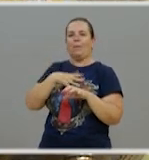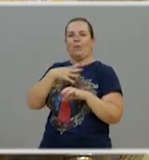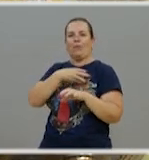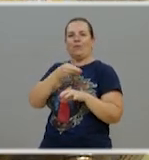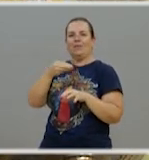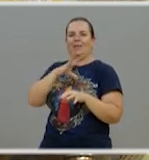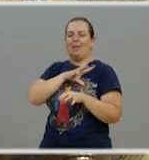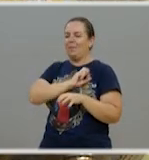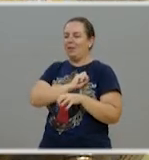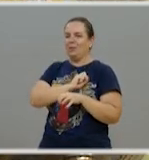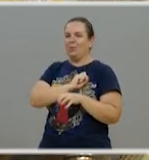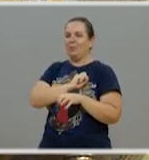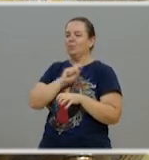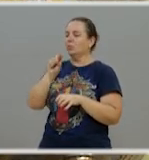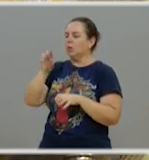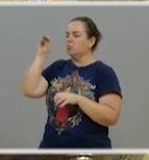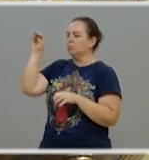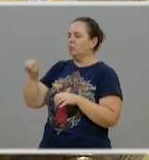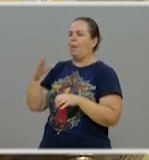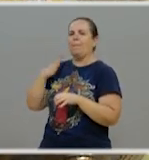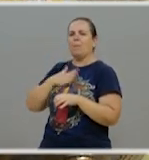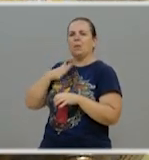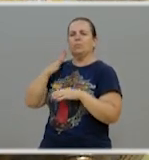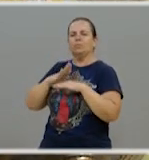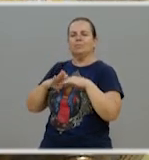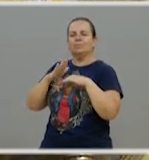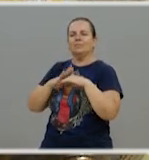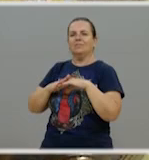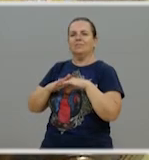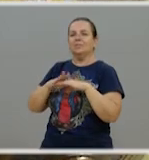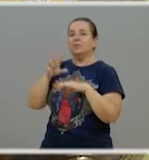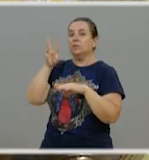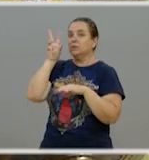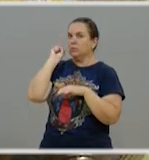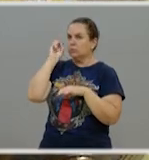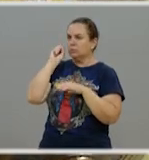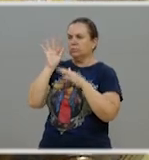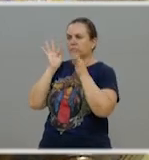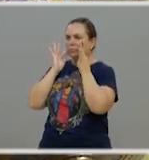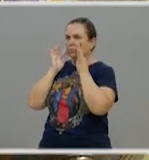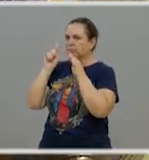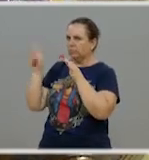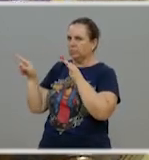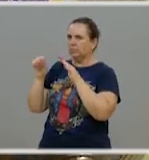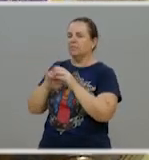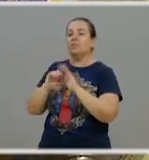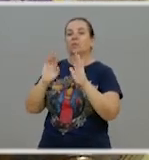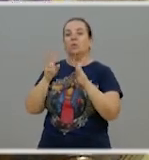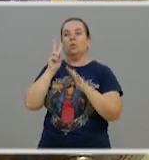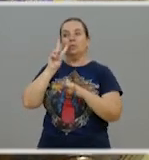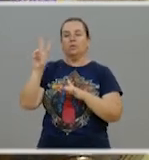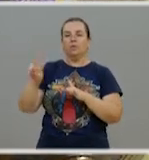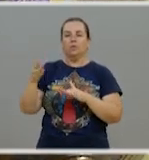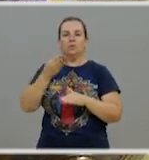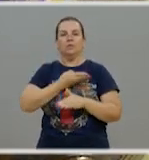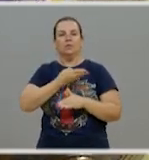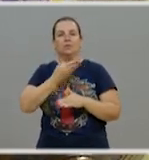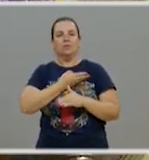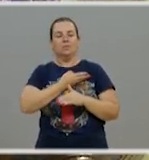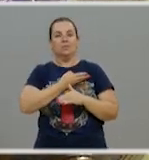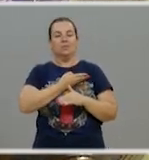amado, no qual eu pus todo o meu agrado, escutai-o. Quando ouviram isso, os